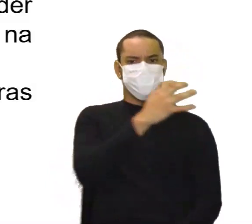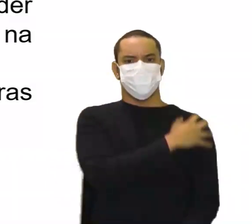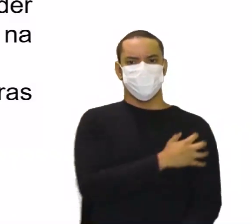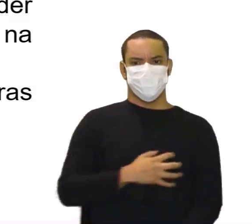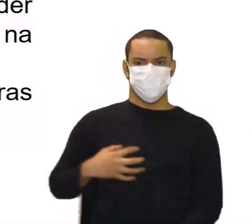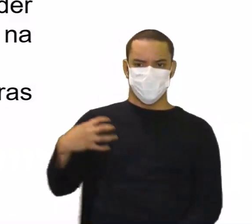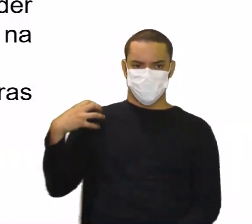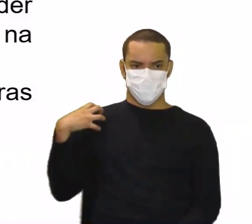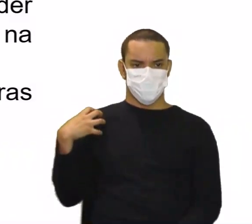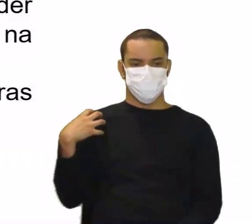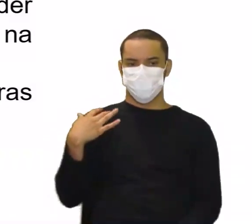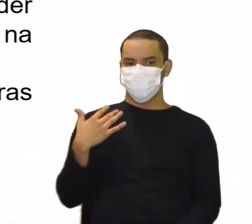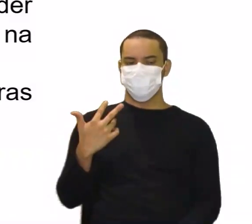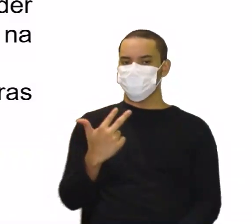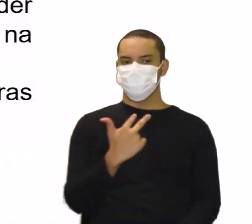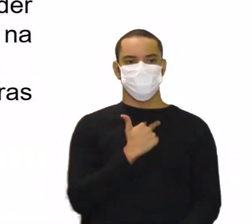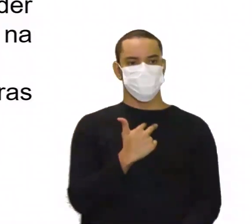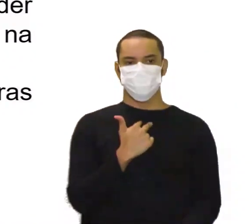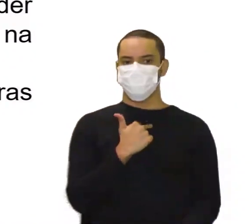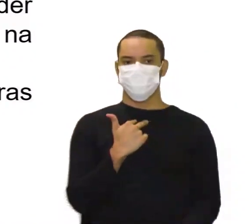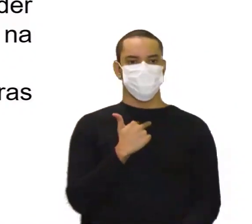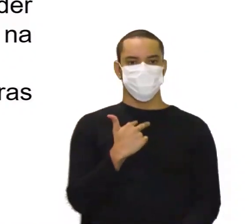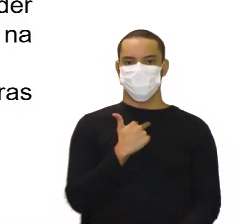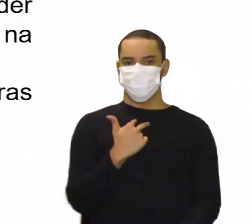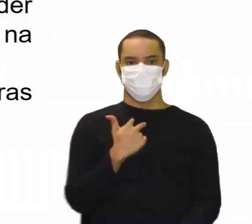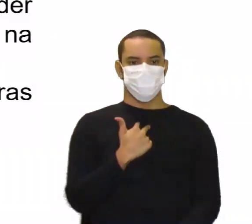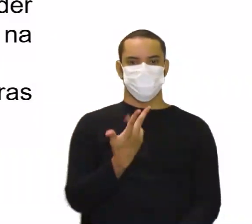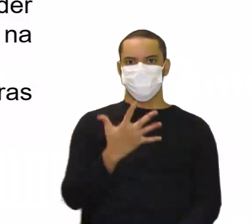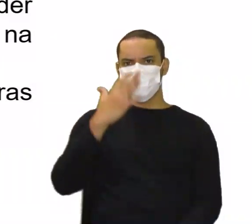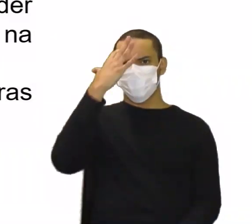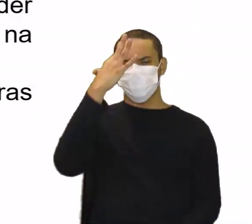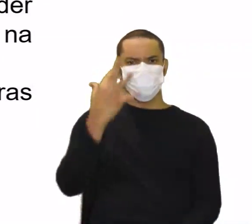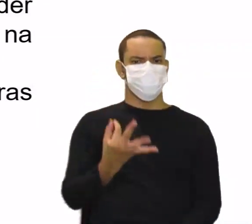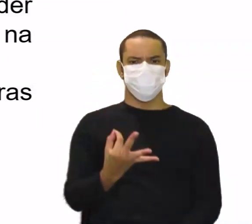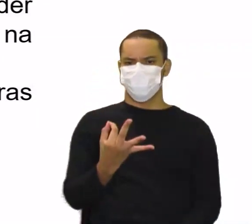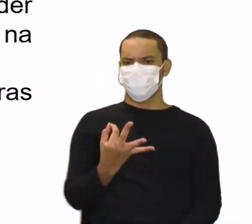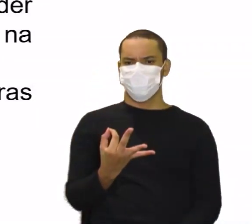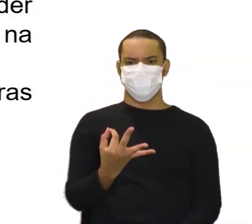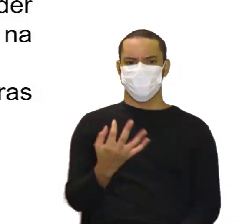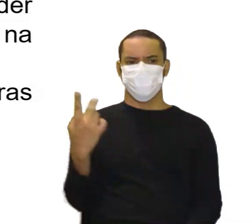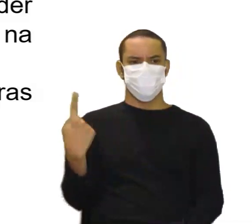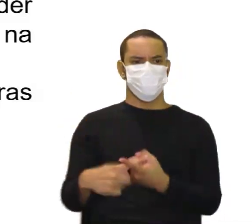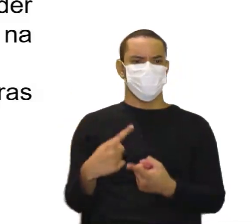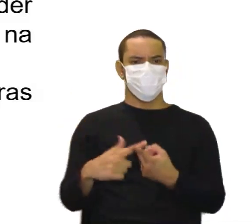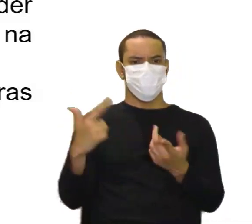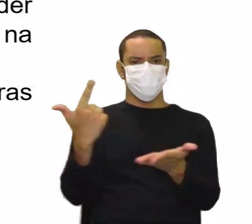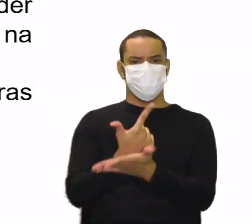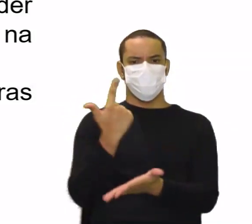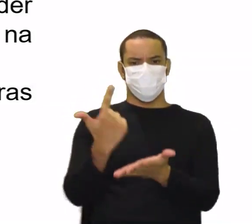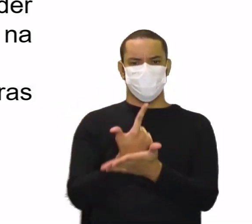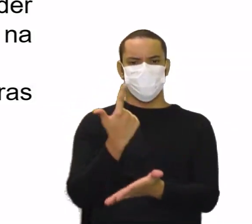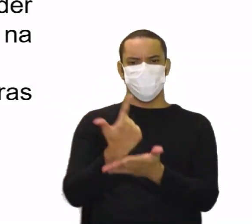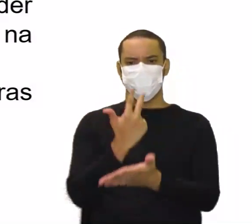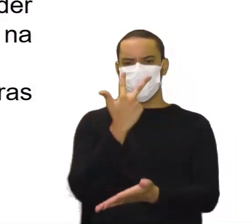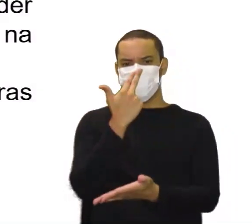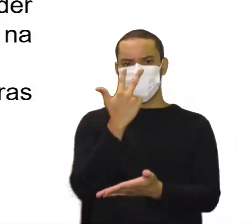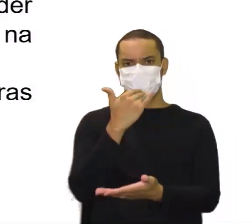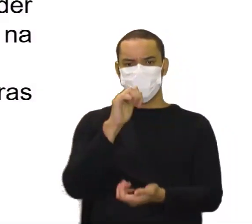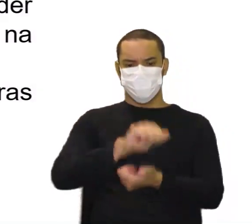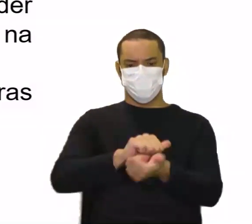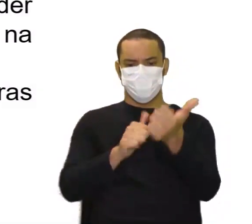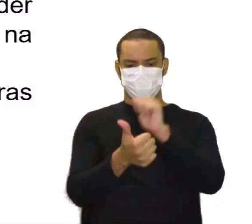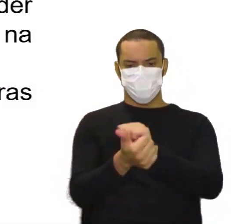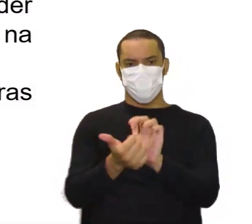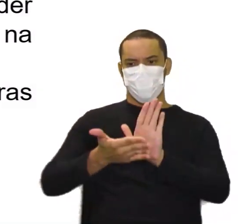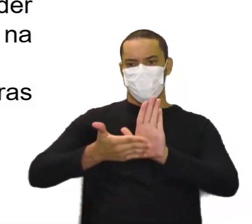investigações de Aristóteles não puderam ser compreendidas, haja vista que seus livros foram alterados